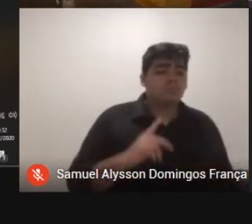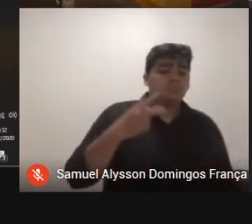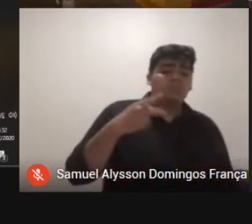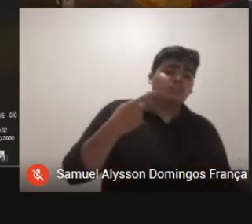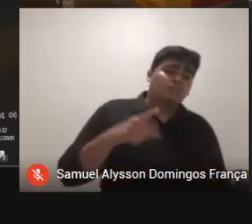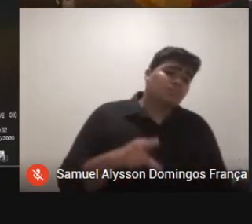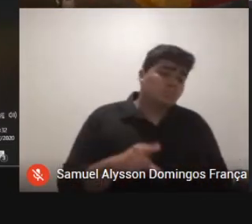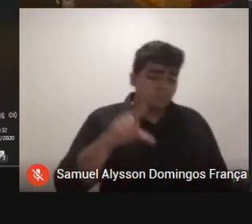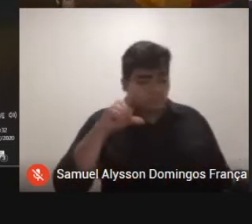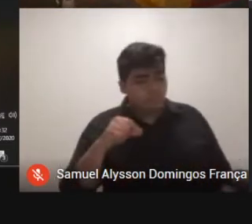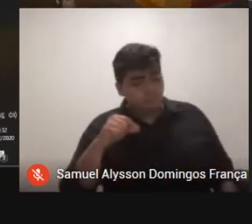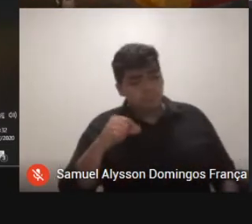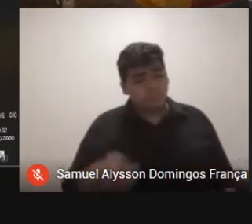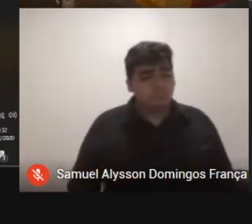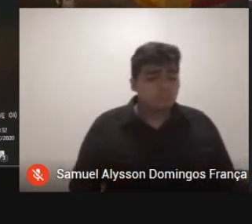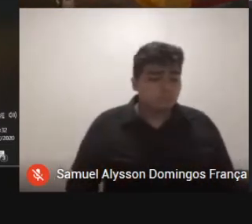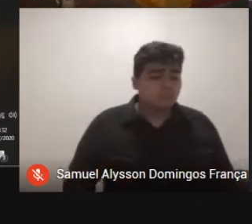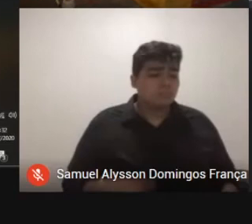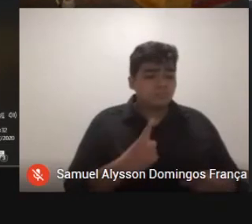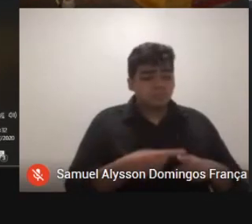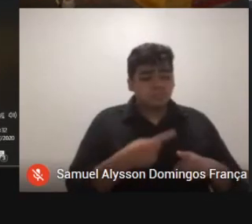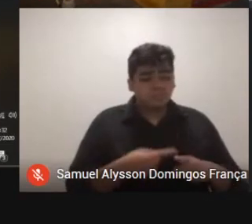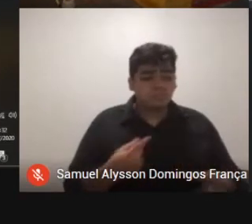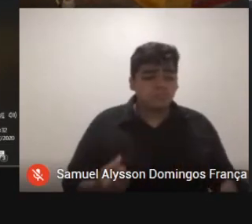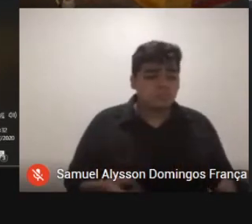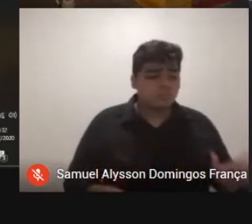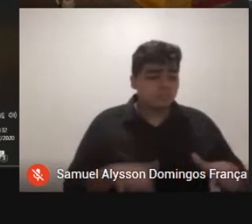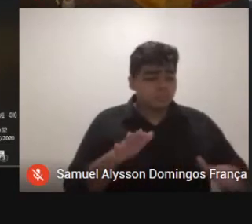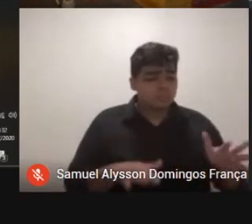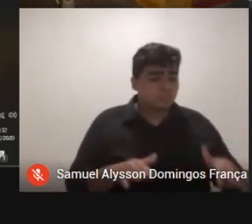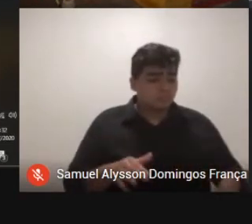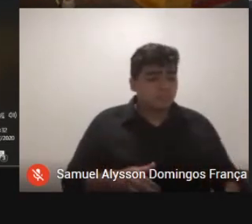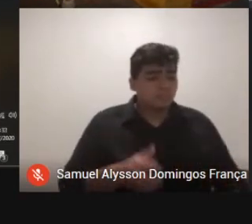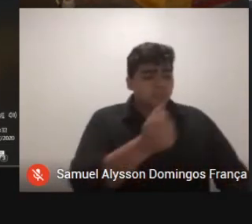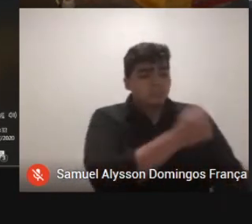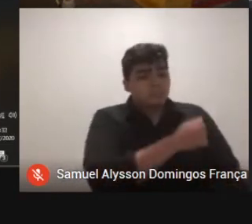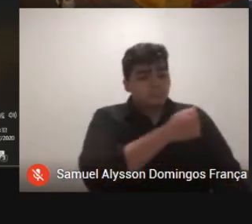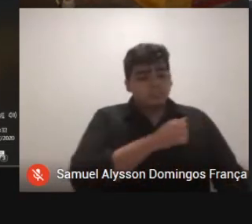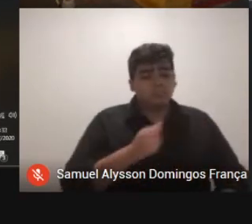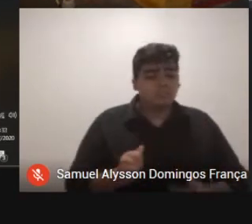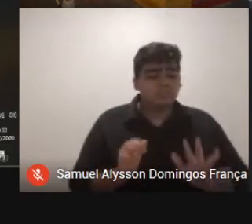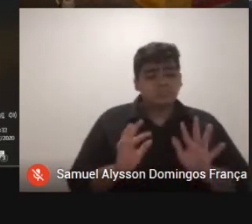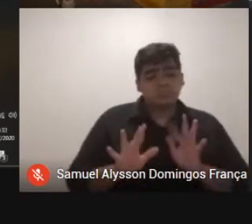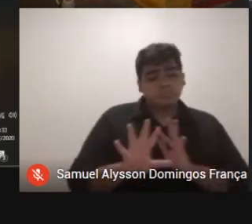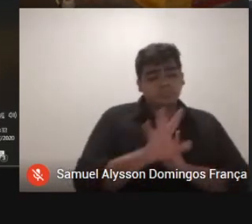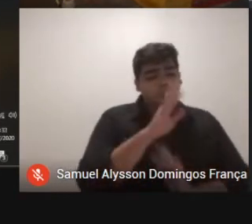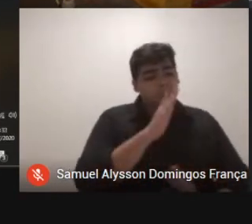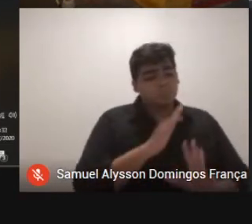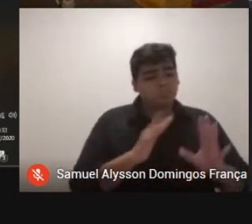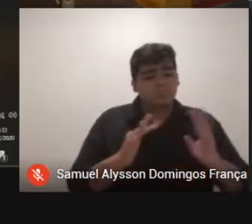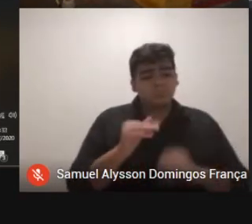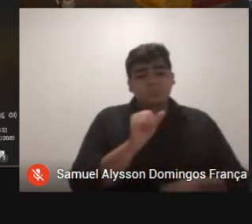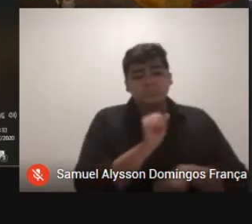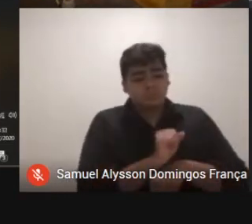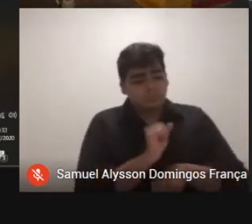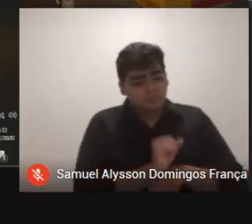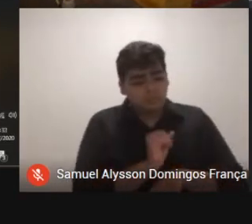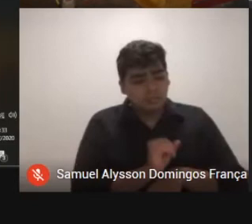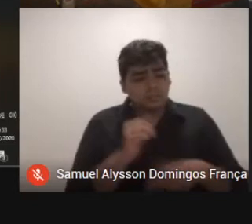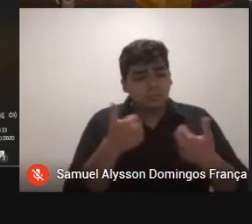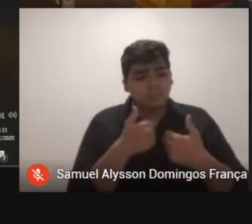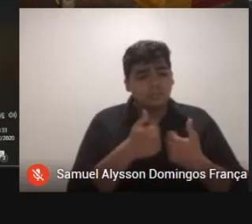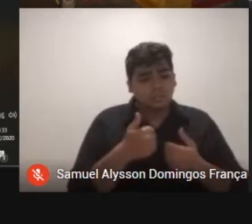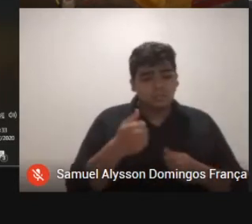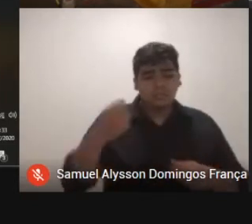porque muitas vezes os alunos ficavam aqui dispersos, esperando ônibus, sem o sol. Então, aqui, essa implantação foi